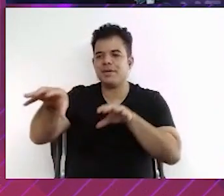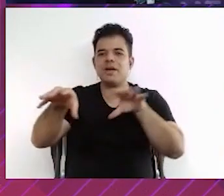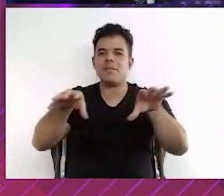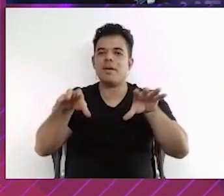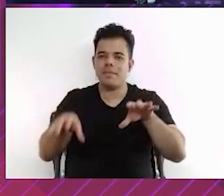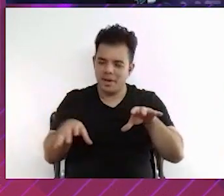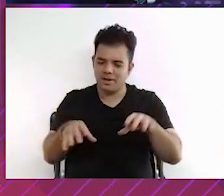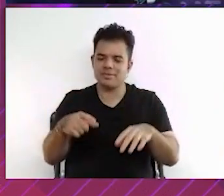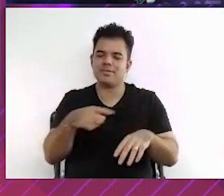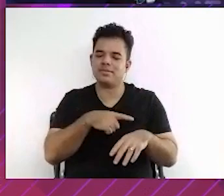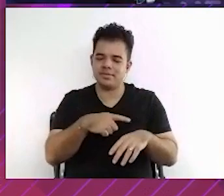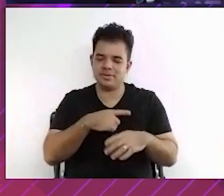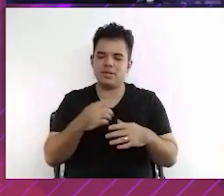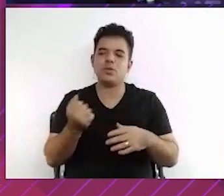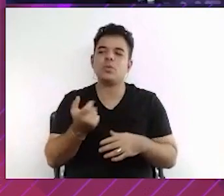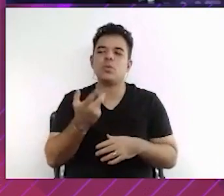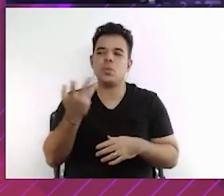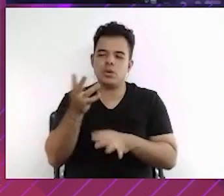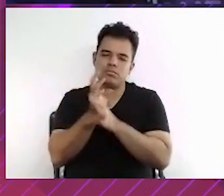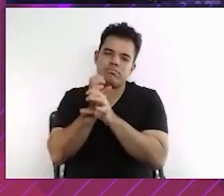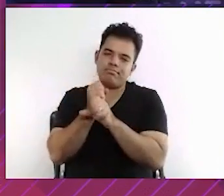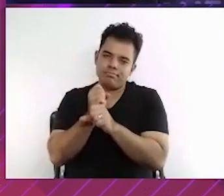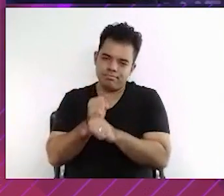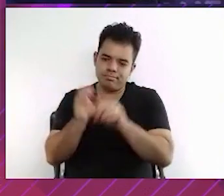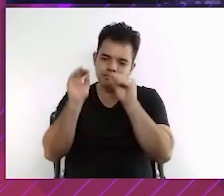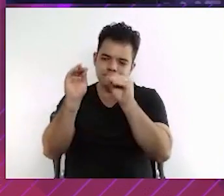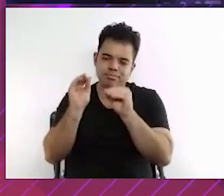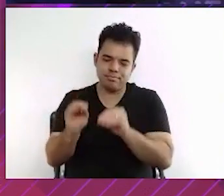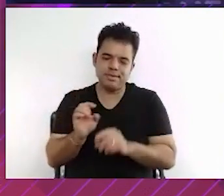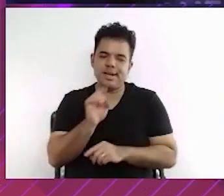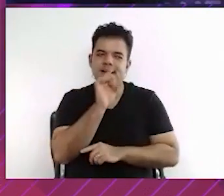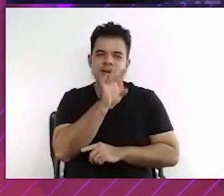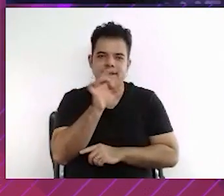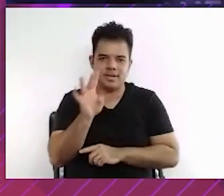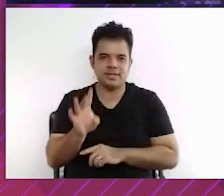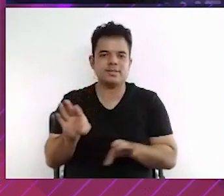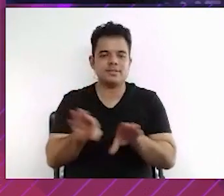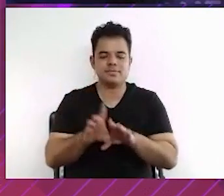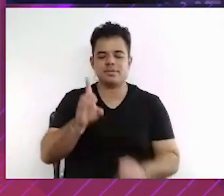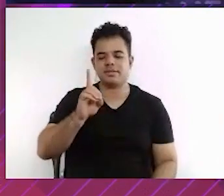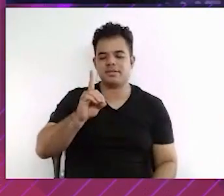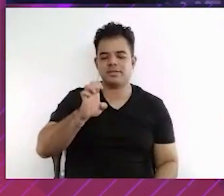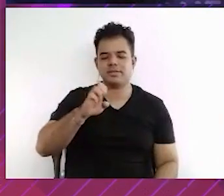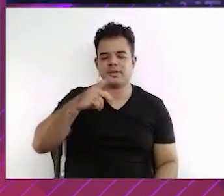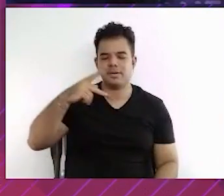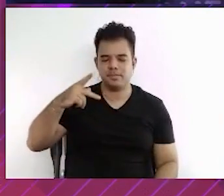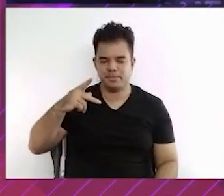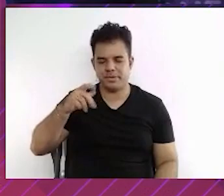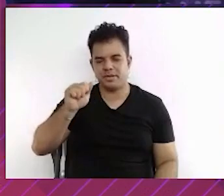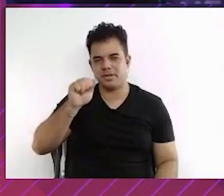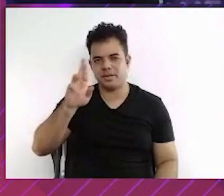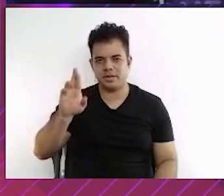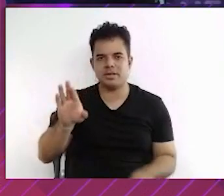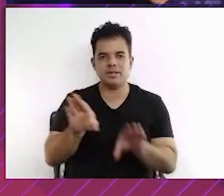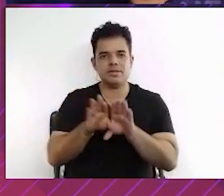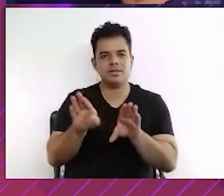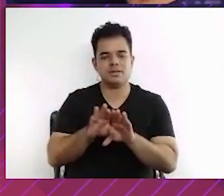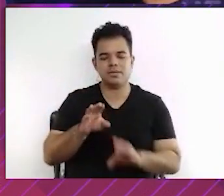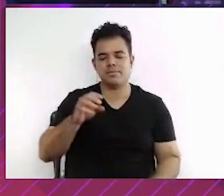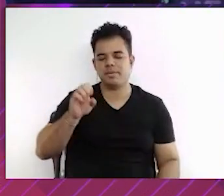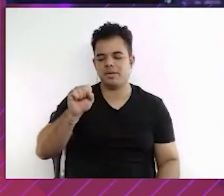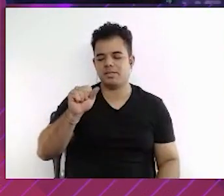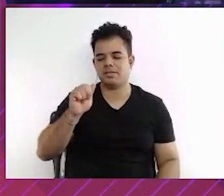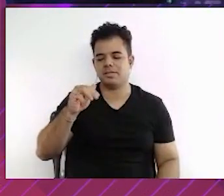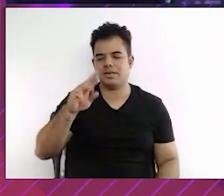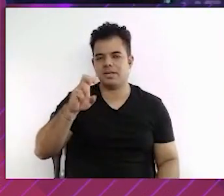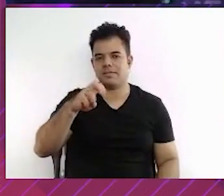temporais para cada modelo. Então, primeiro a gente tem o DPR, depois tem o Sarimax e uma regressão normal. Aí você